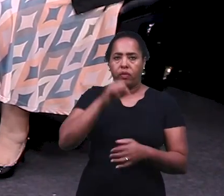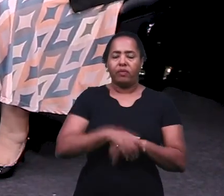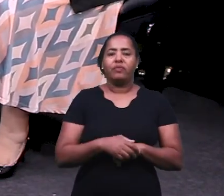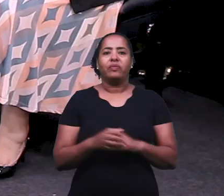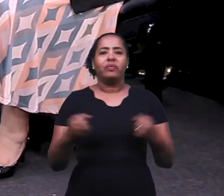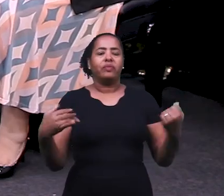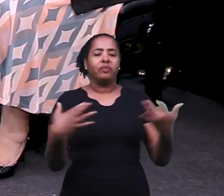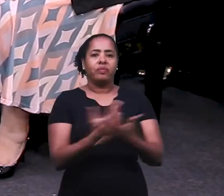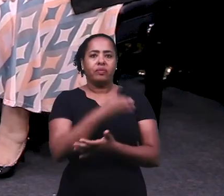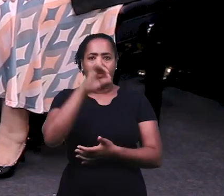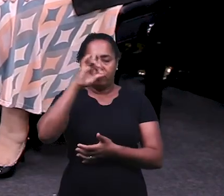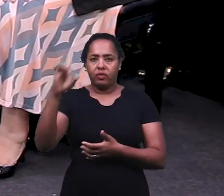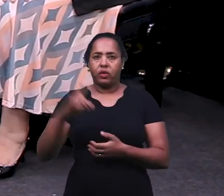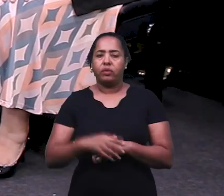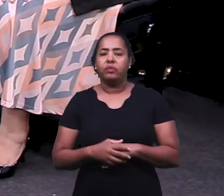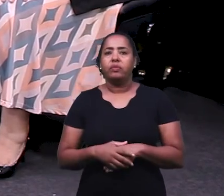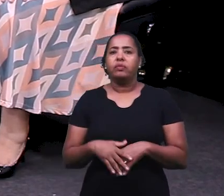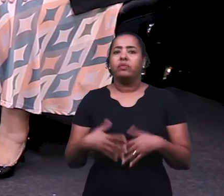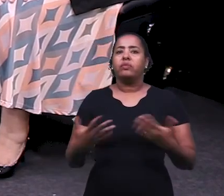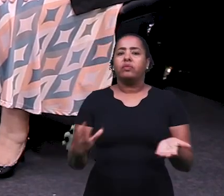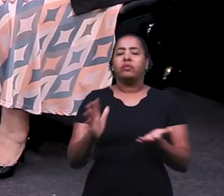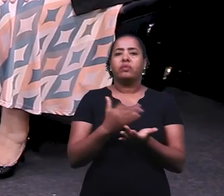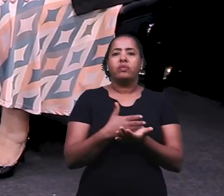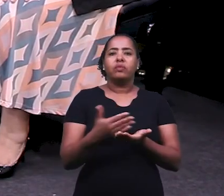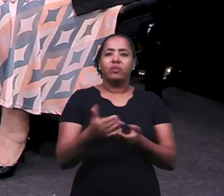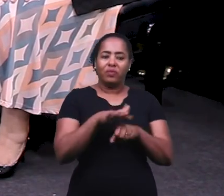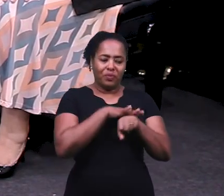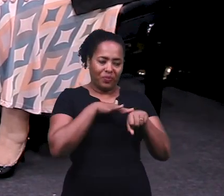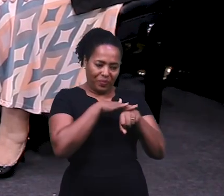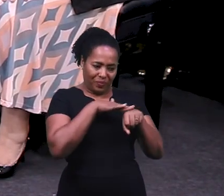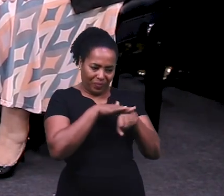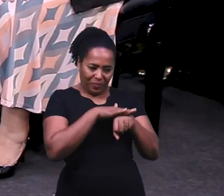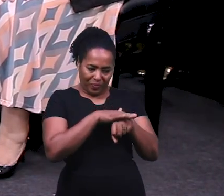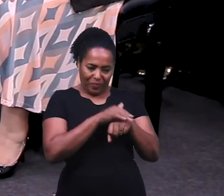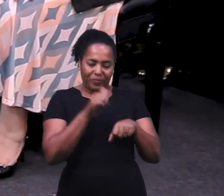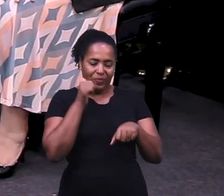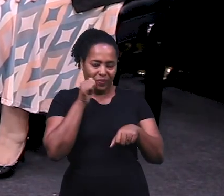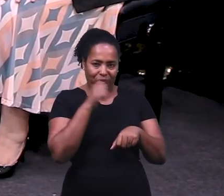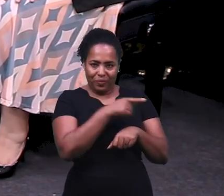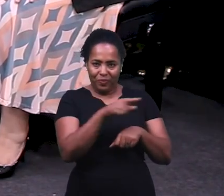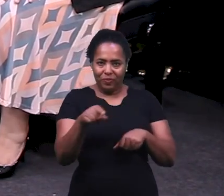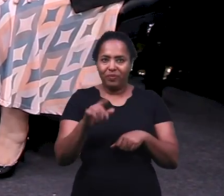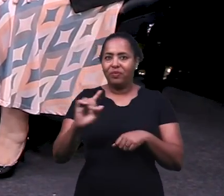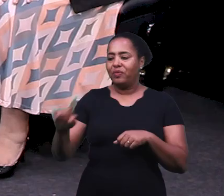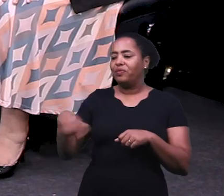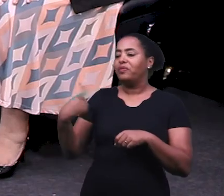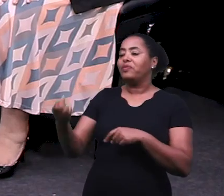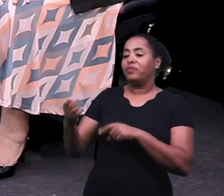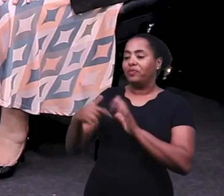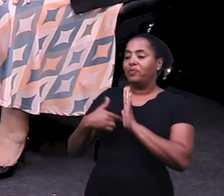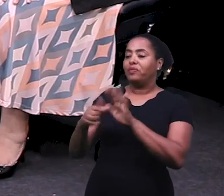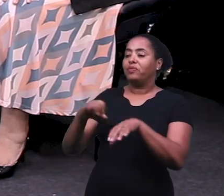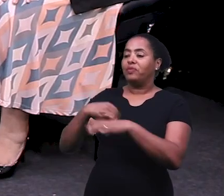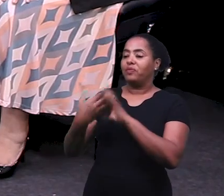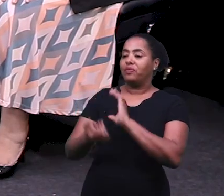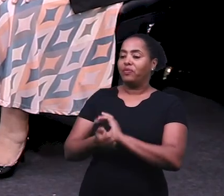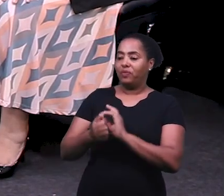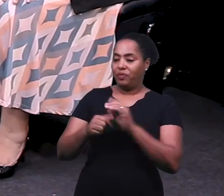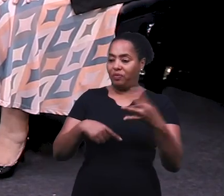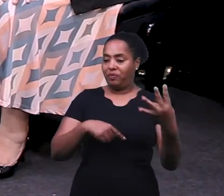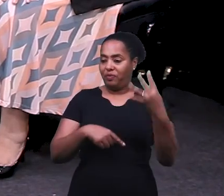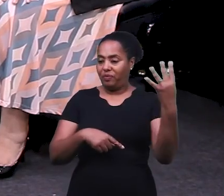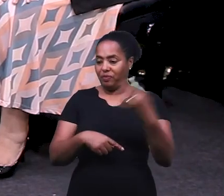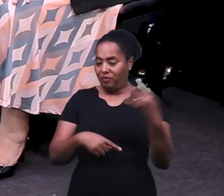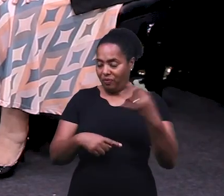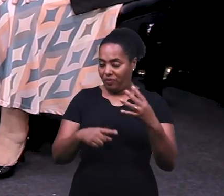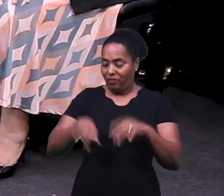estamos sempre aí firmes e fortes, né? Tá bom, glória a Deus. Muito bem, então eu vou conversar um pouco com as meninas, depois a gente volta para falar sobre